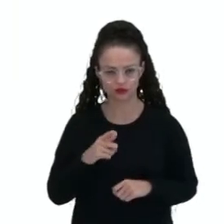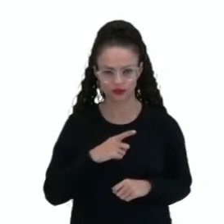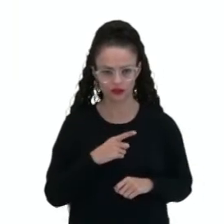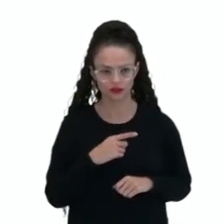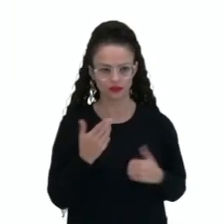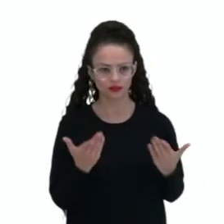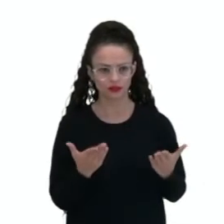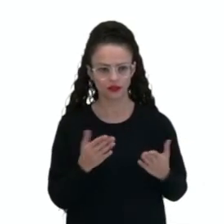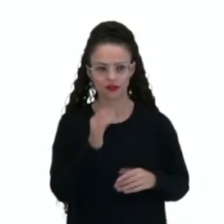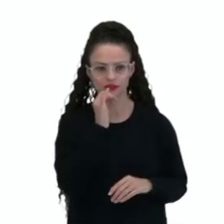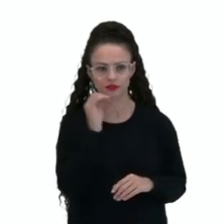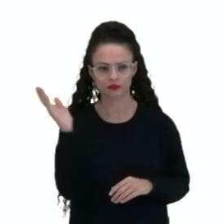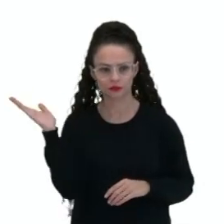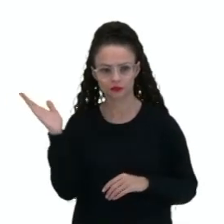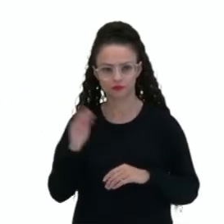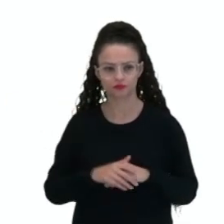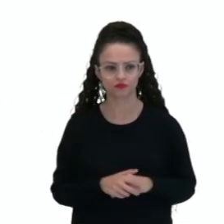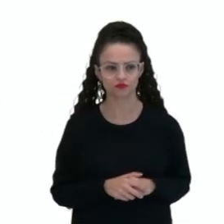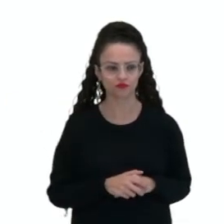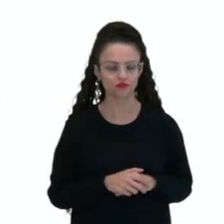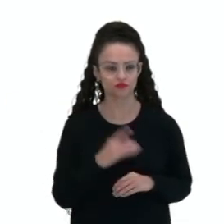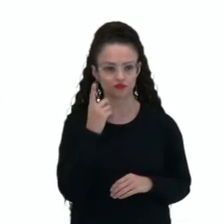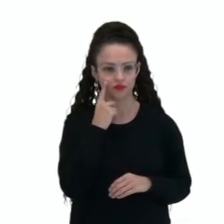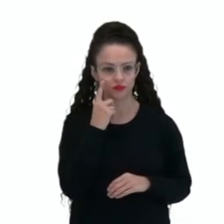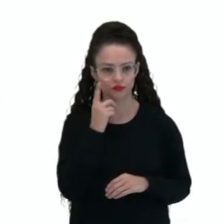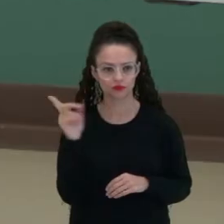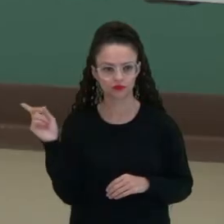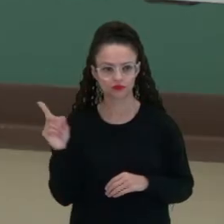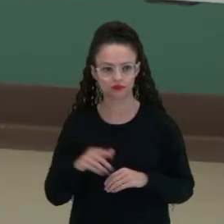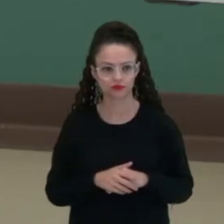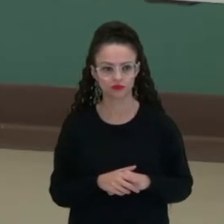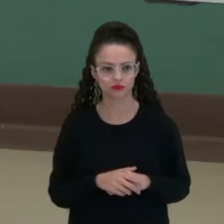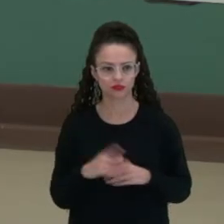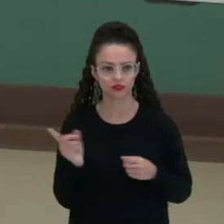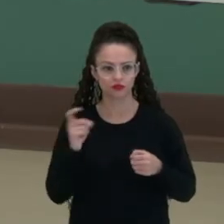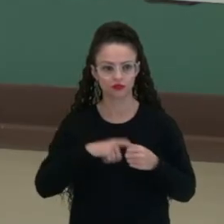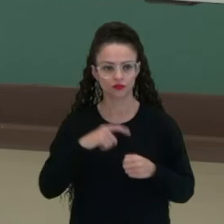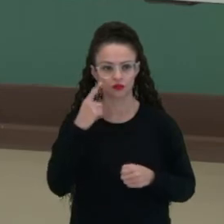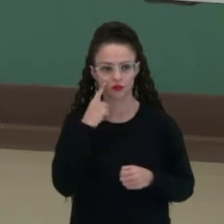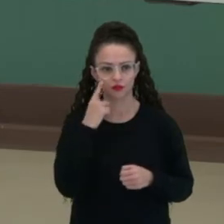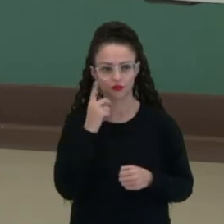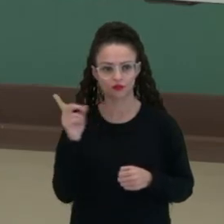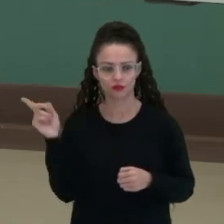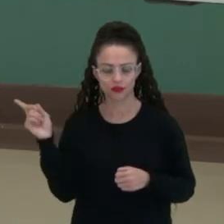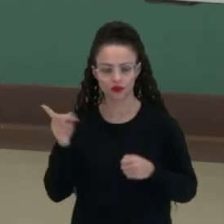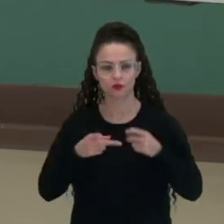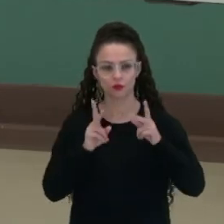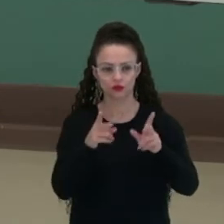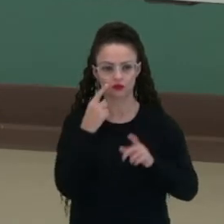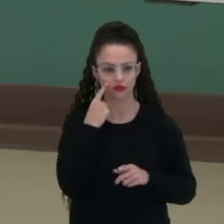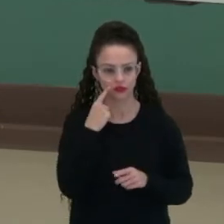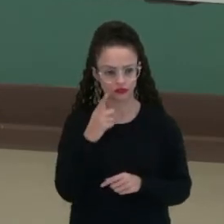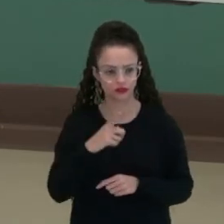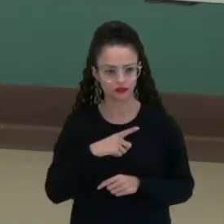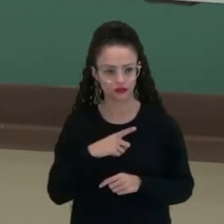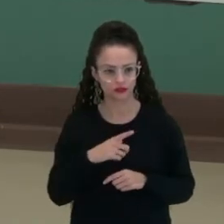nosso exemplo? Vamos dar uma conferidinha? A professora vai voltar aqui um pouquinho, para a gente conferir se